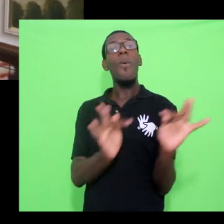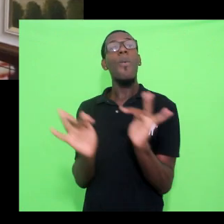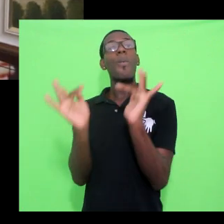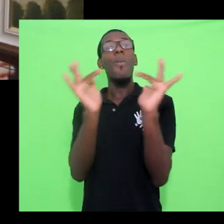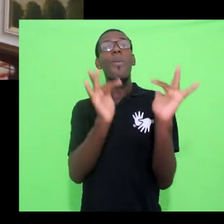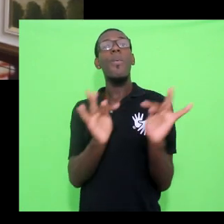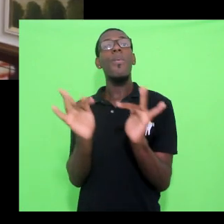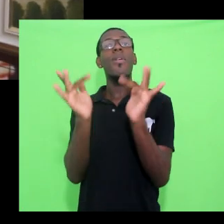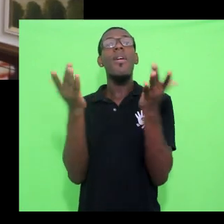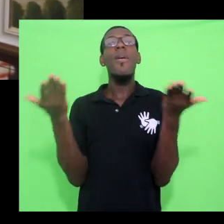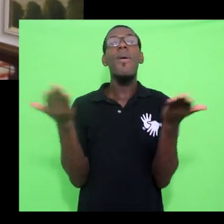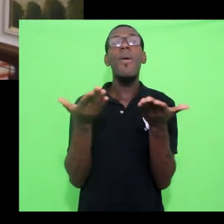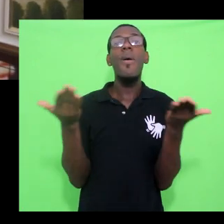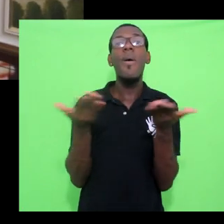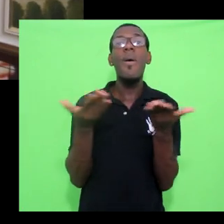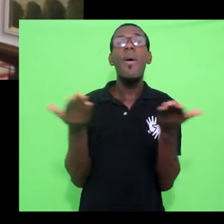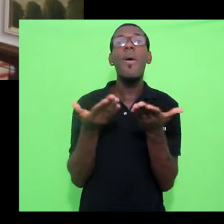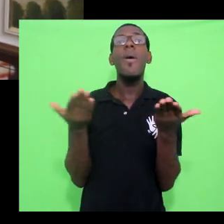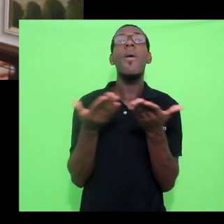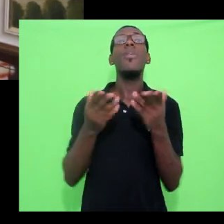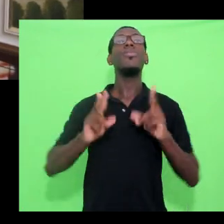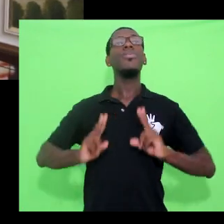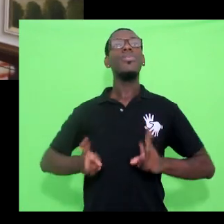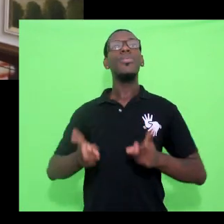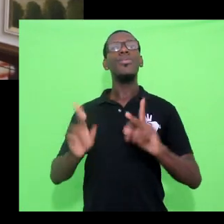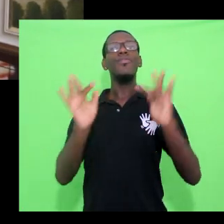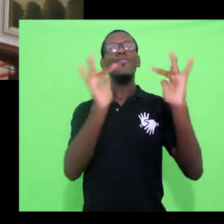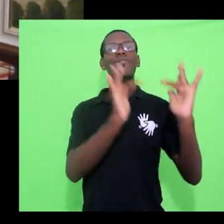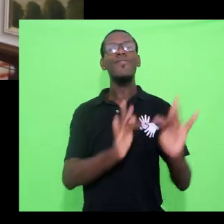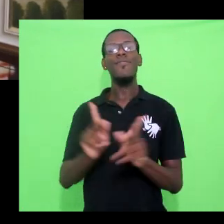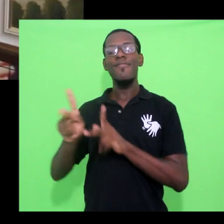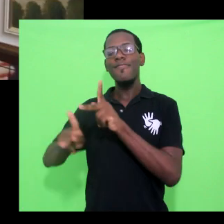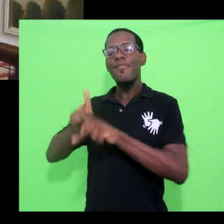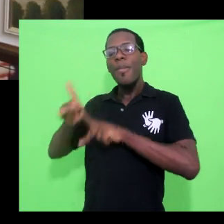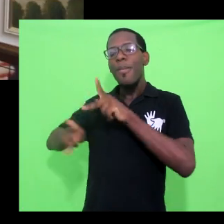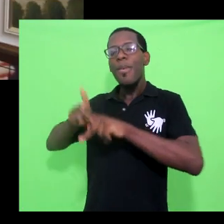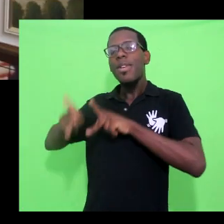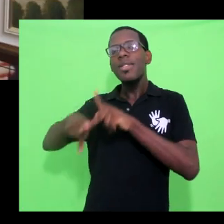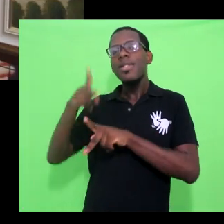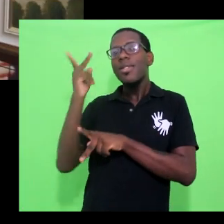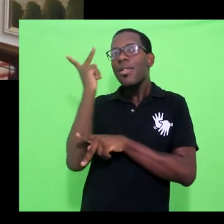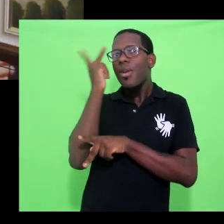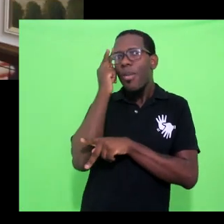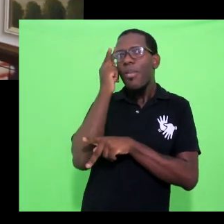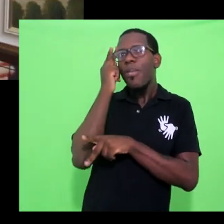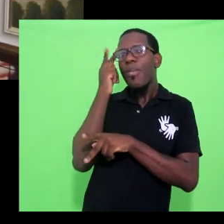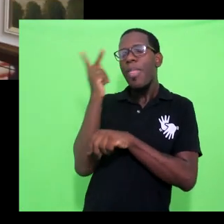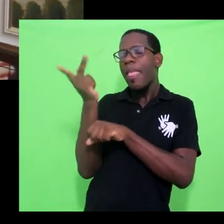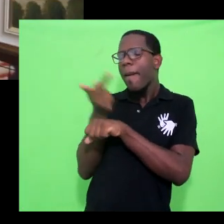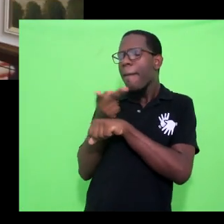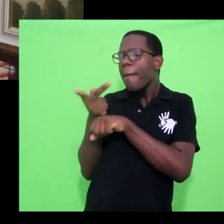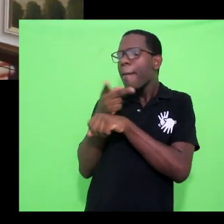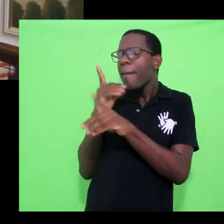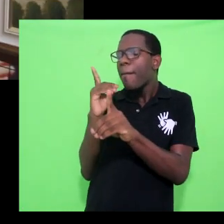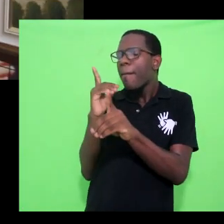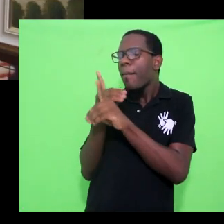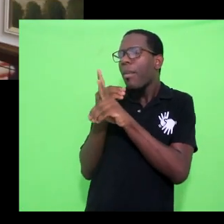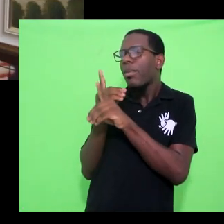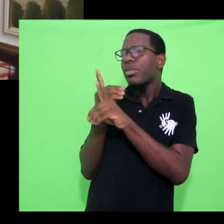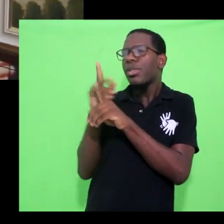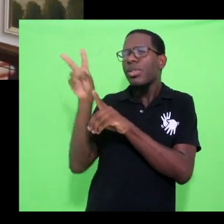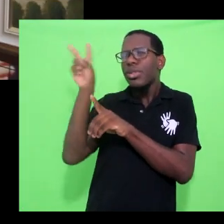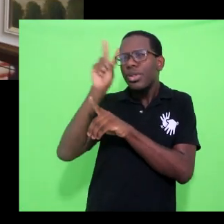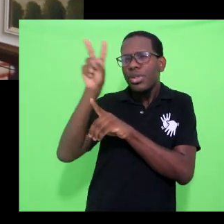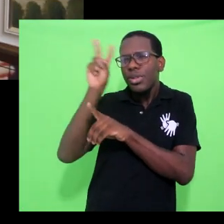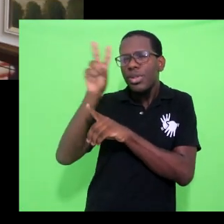somente a essas duas pontas, se o IGHNI conseguir manter o contato com a academia que ele mantém hoje e, ao